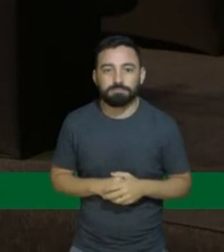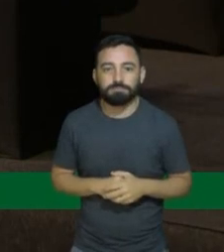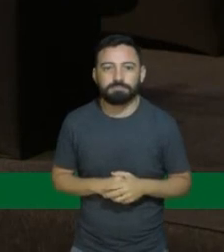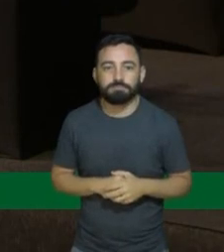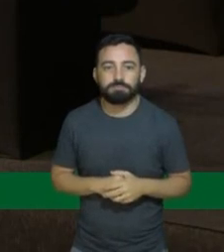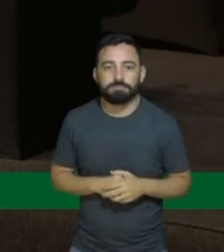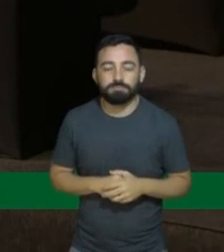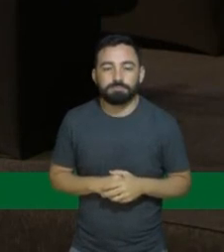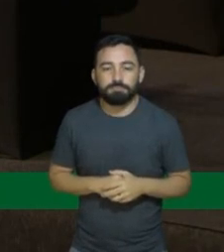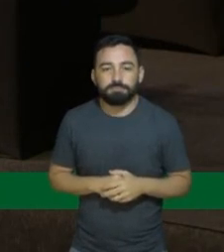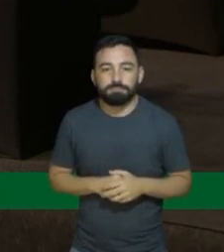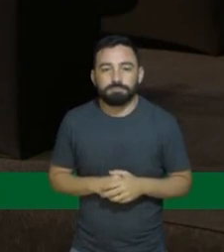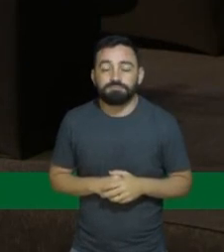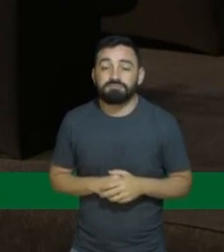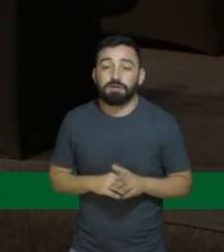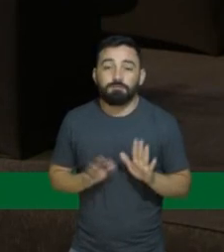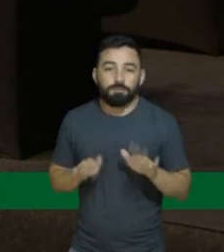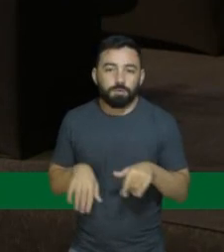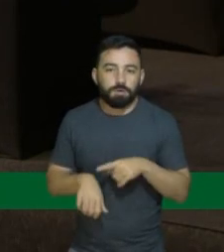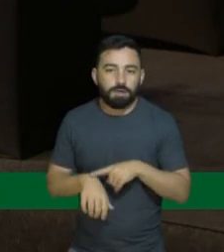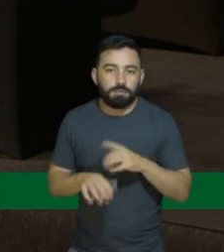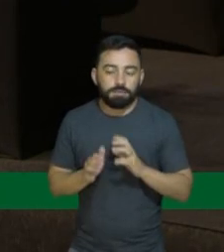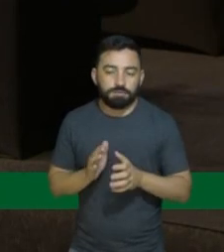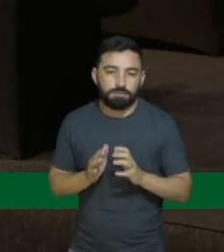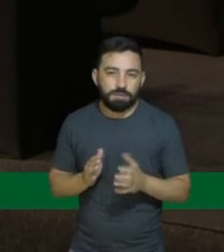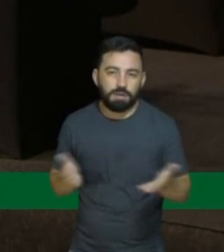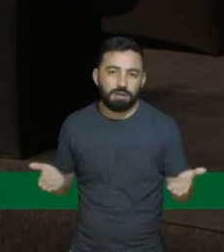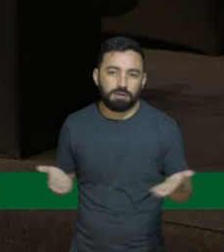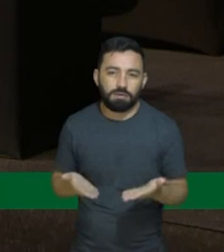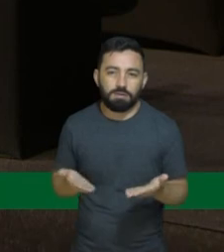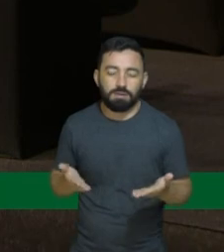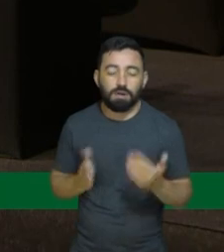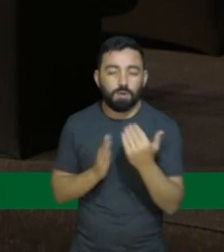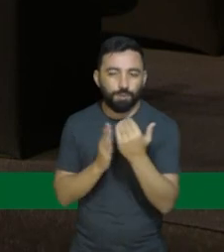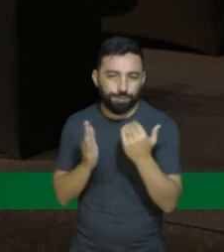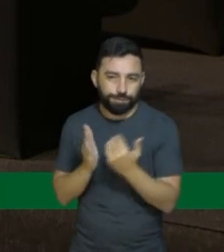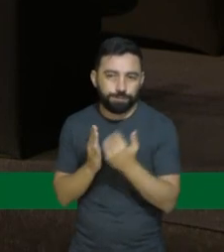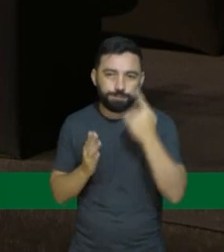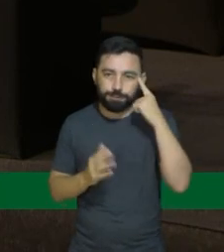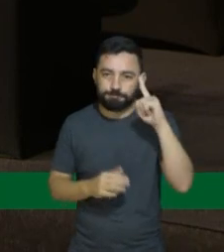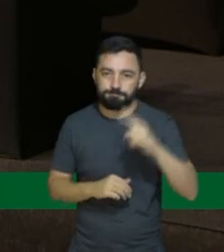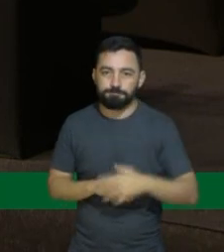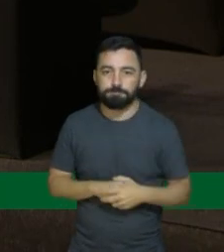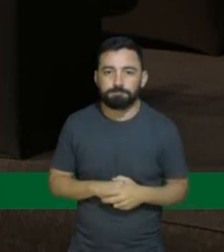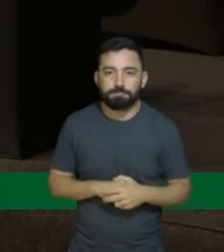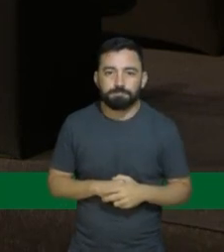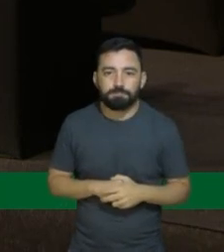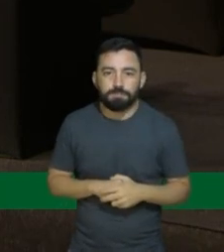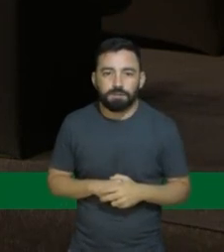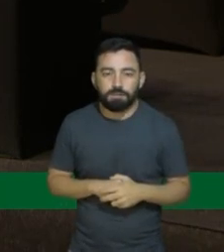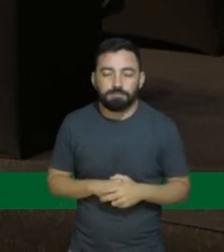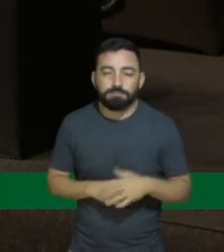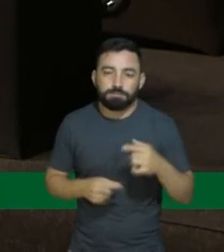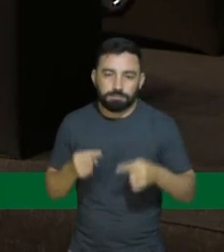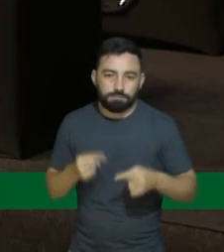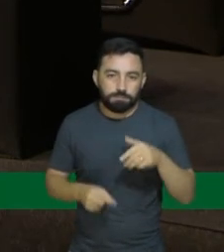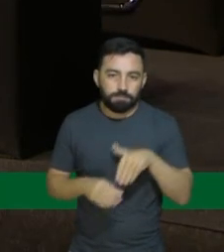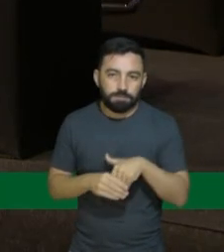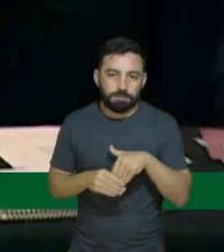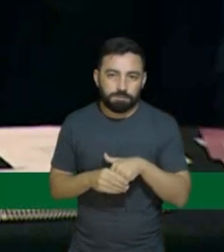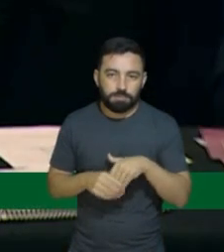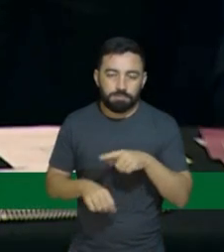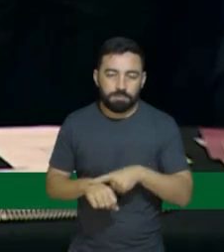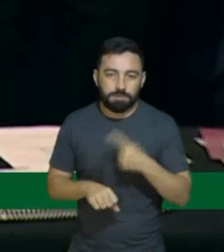Prefeito fim do horário destinado aos partidos políticos passamos à ordem do dia discussão e votação em